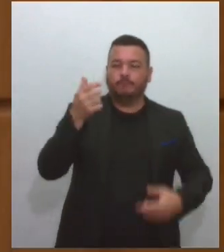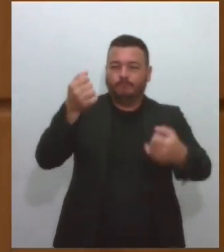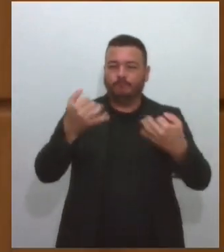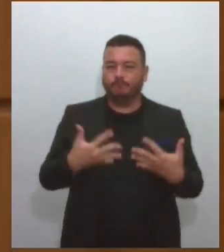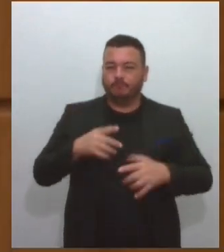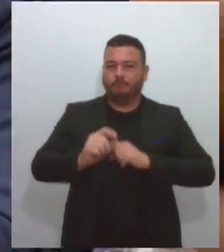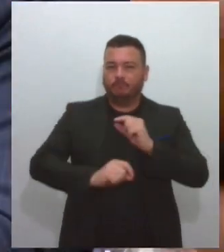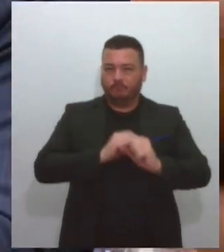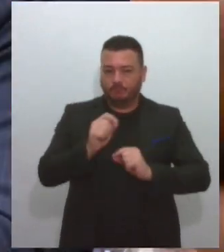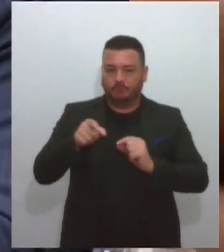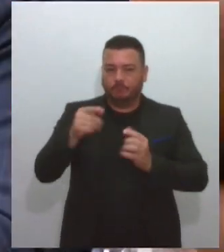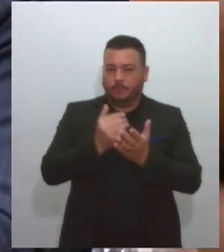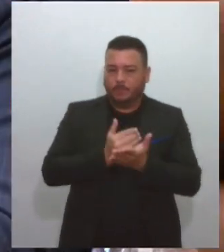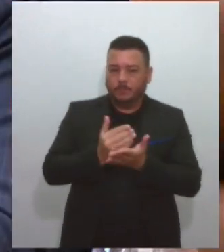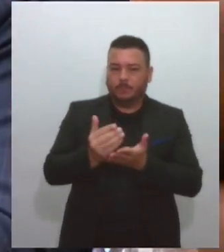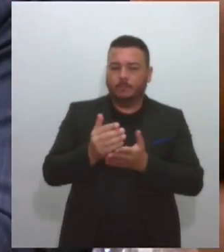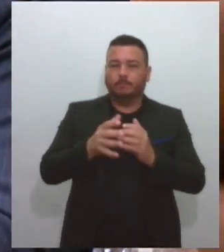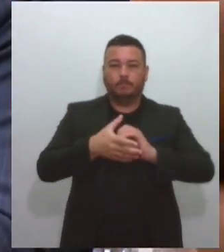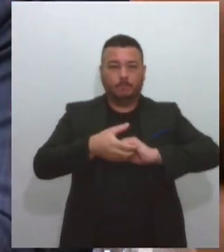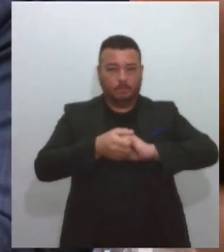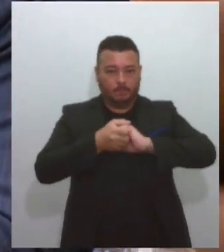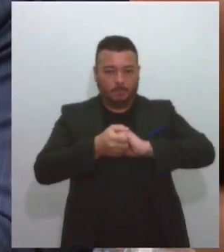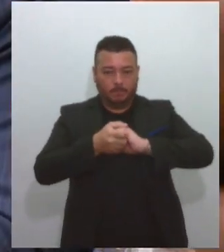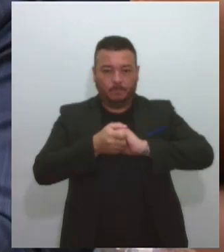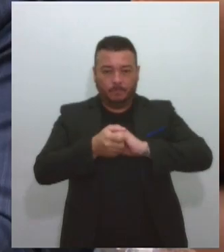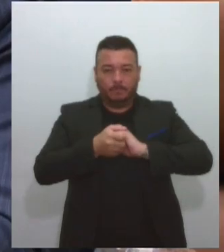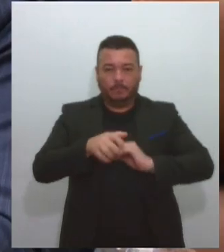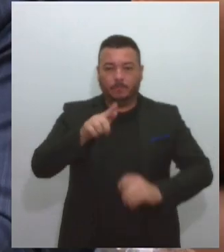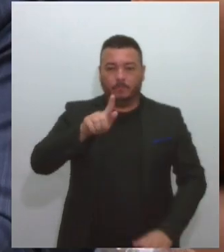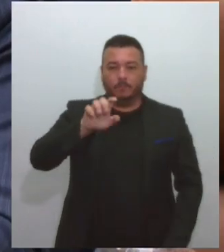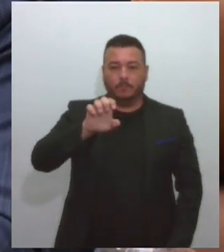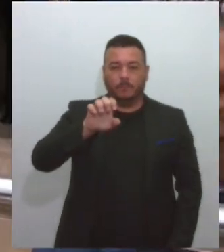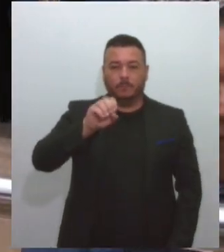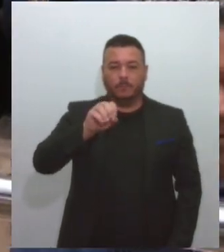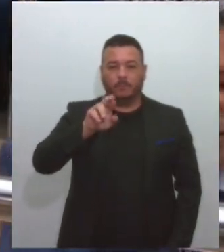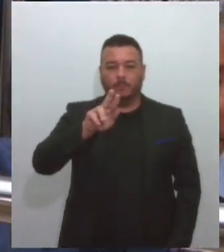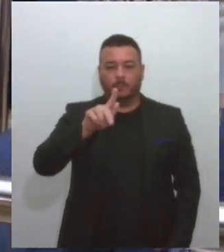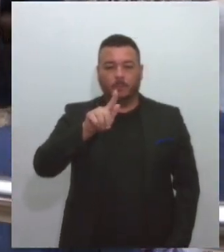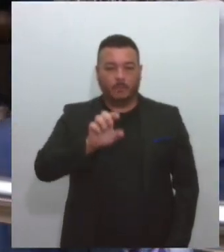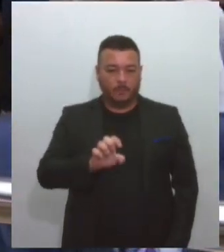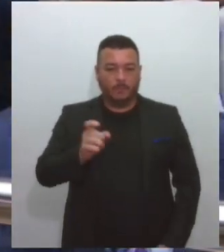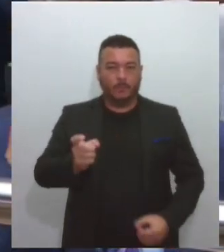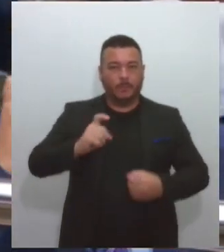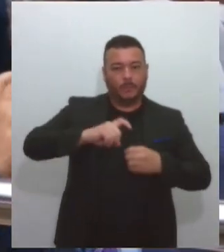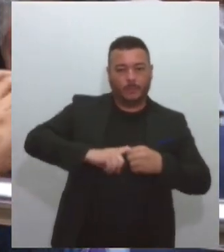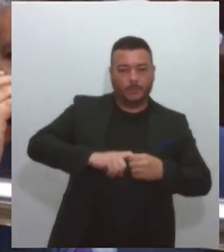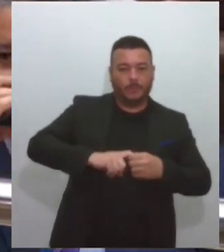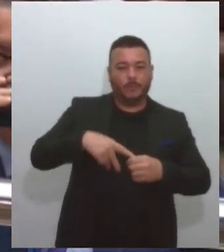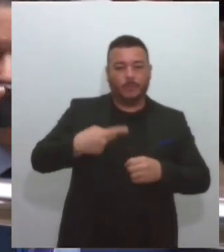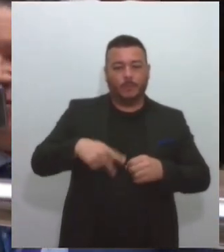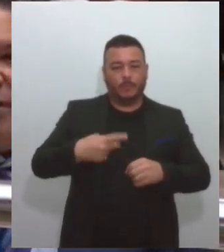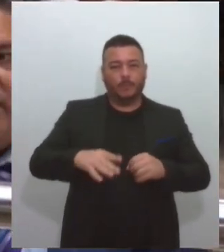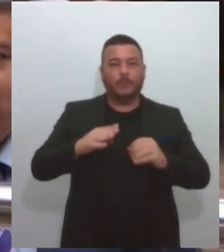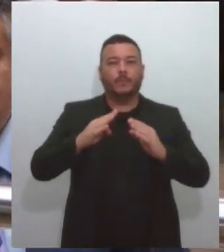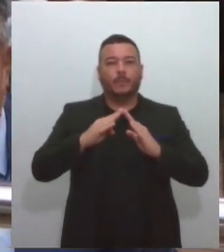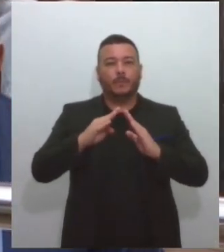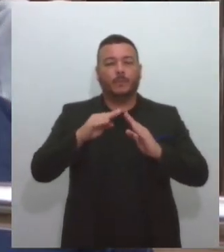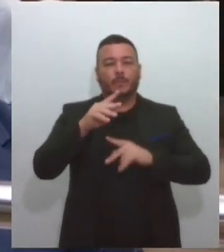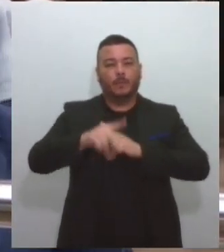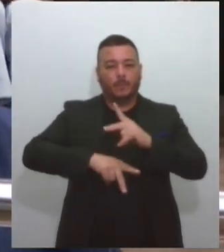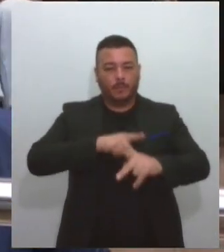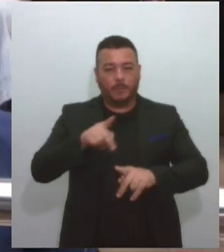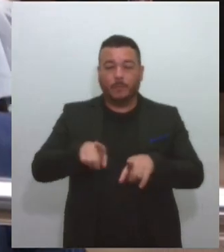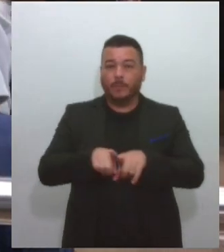começou saudando o deputado Jorginho Araújo pelo retorno à Casa do Povo. E também os alunos do Colégio Estadual